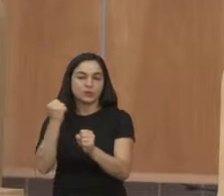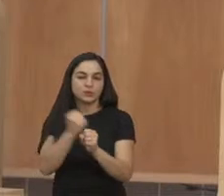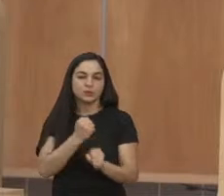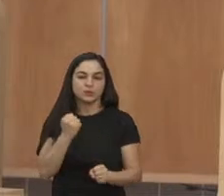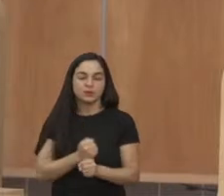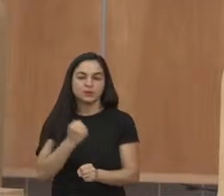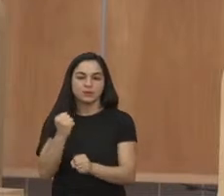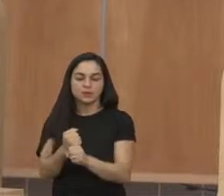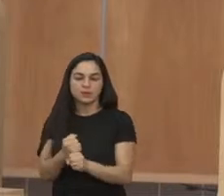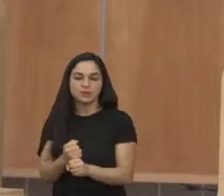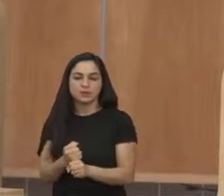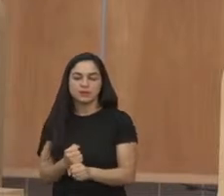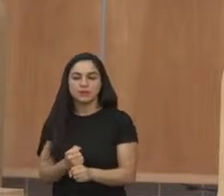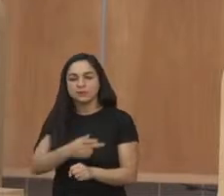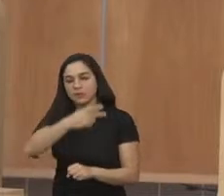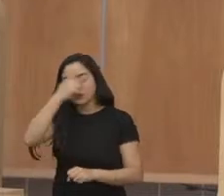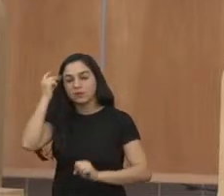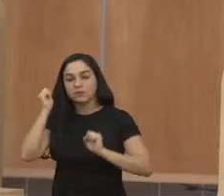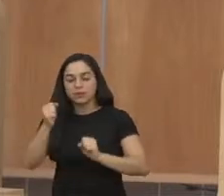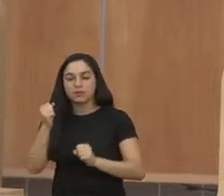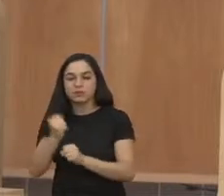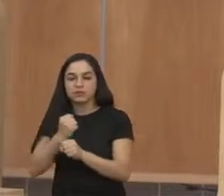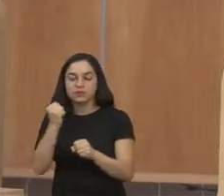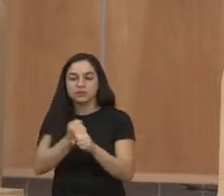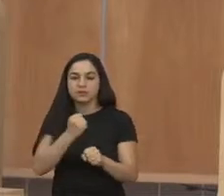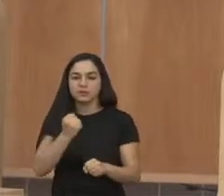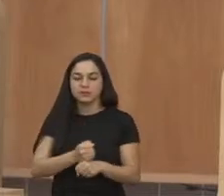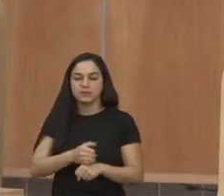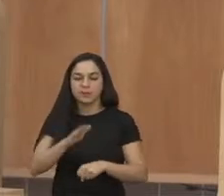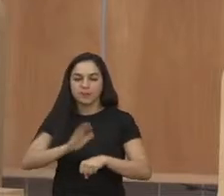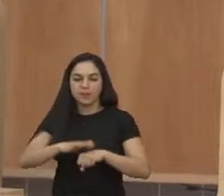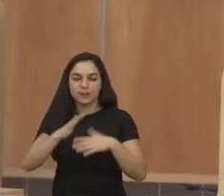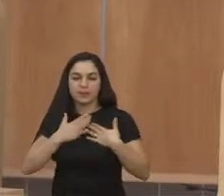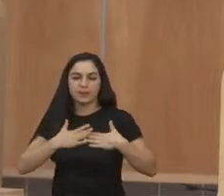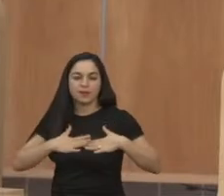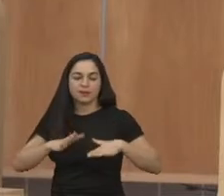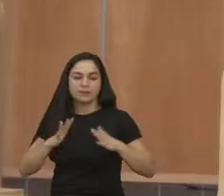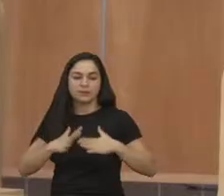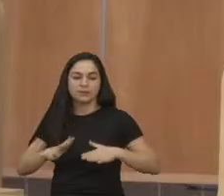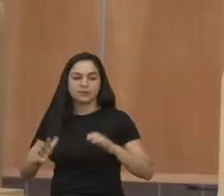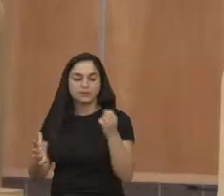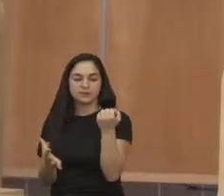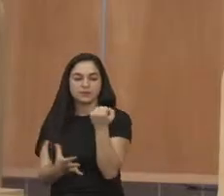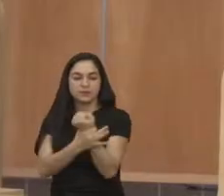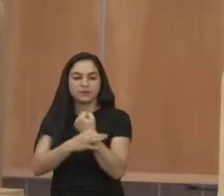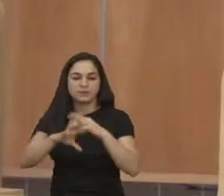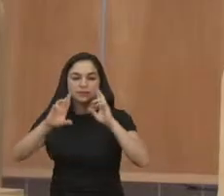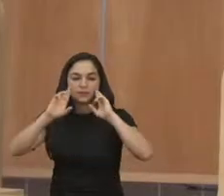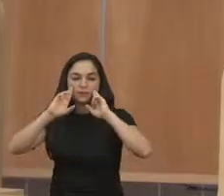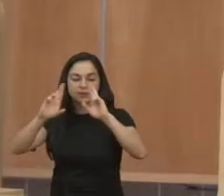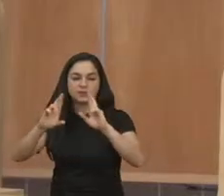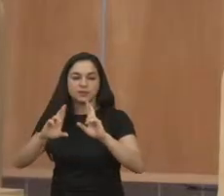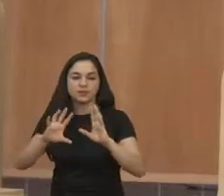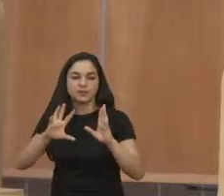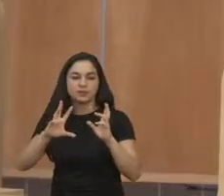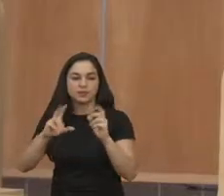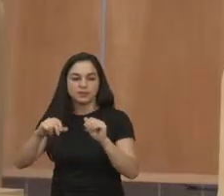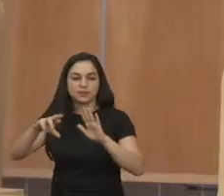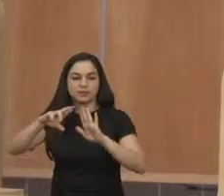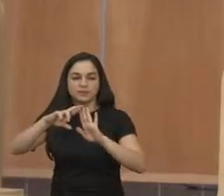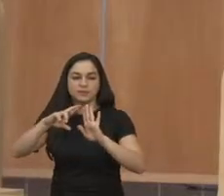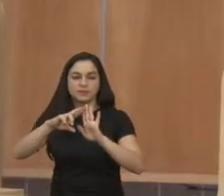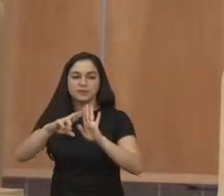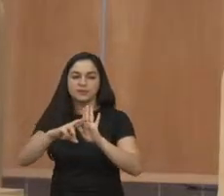para que os empreendedores também possam construir com mais tranquilidade, com mais segurança, respeitando também as normas sanitárias e as